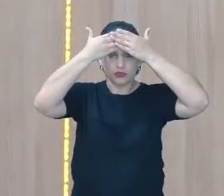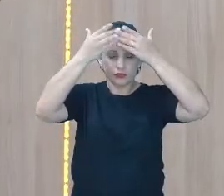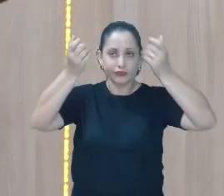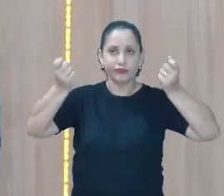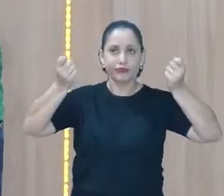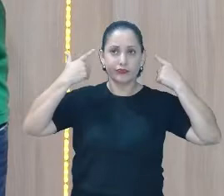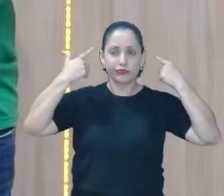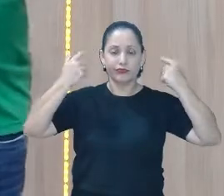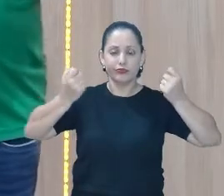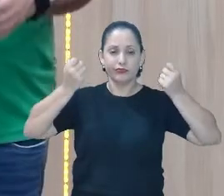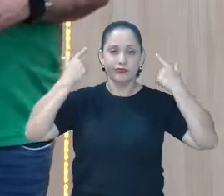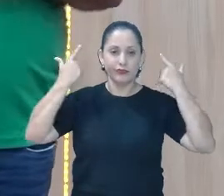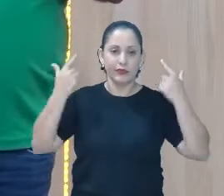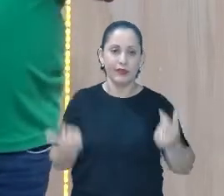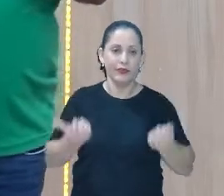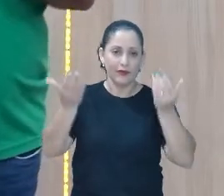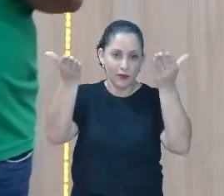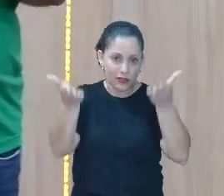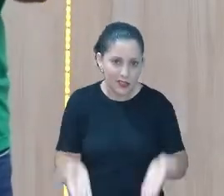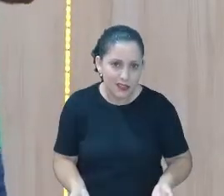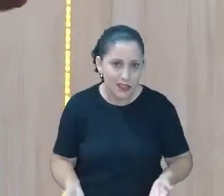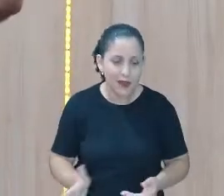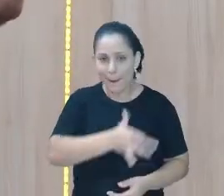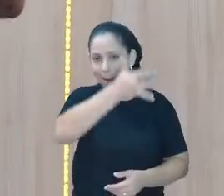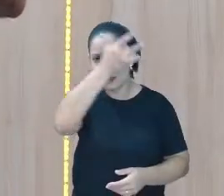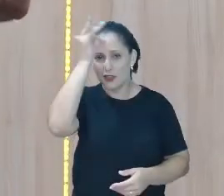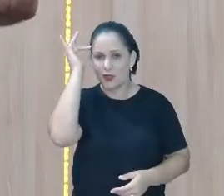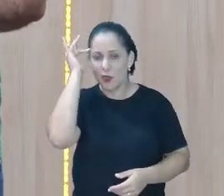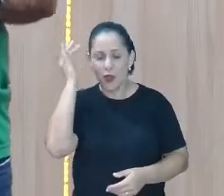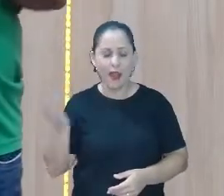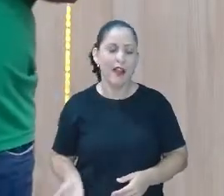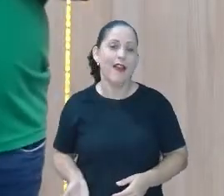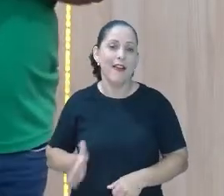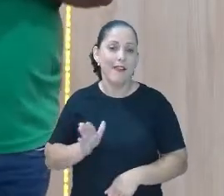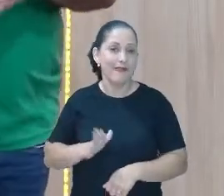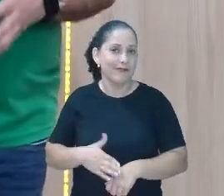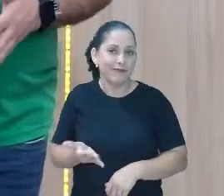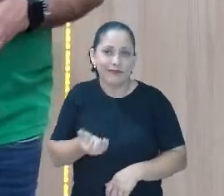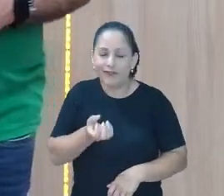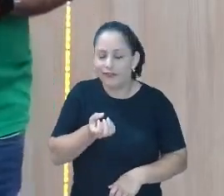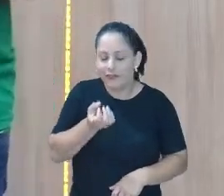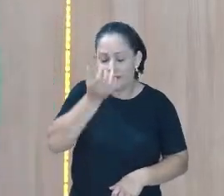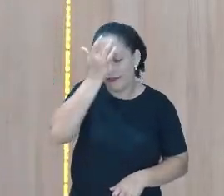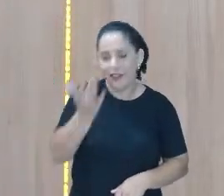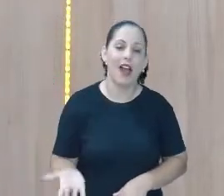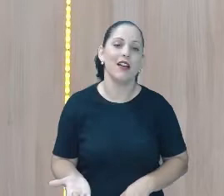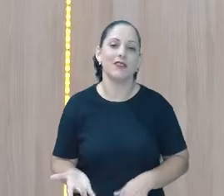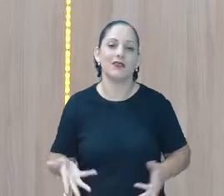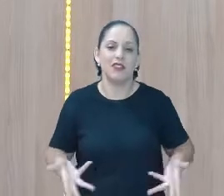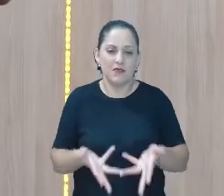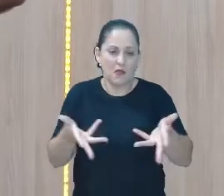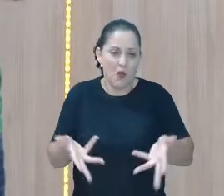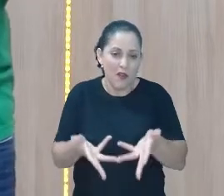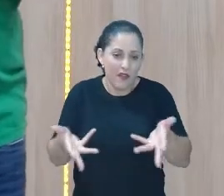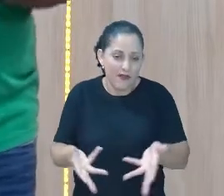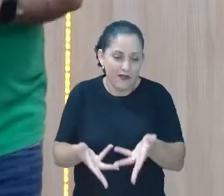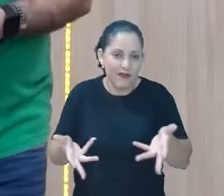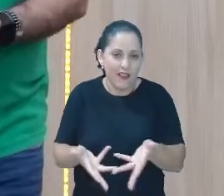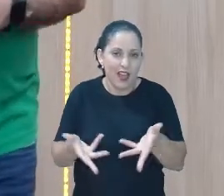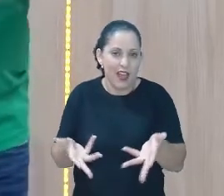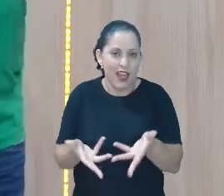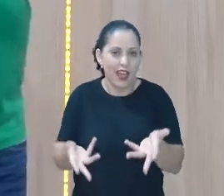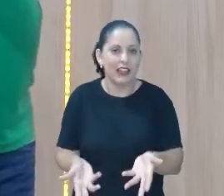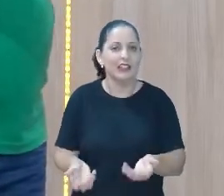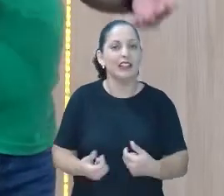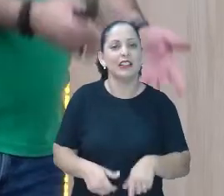você vive. Então você se torna uma pessoa mais fácil de ser manipulada, mais fácil, por exemplo, de